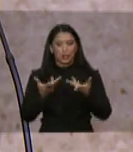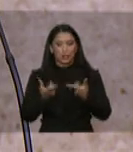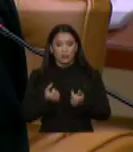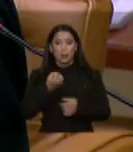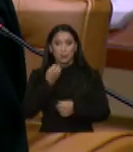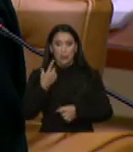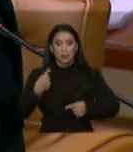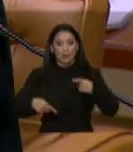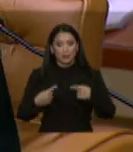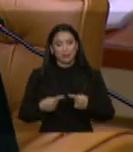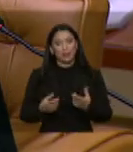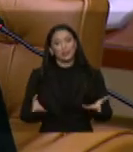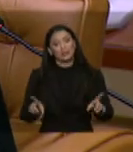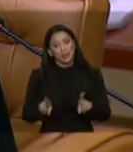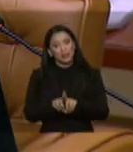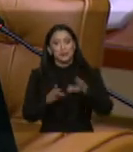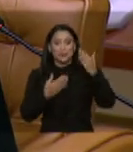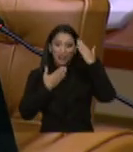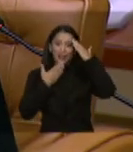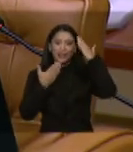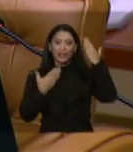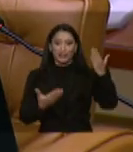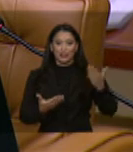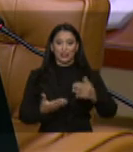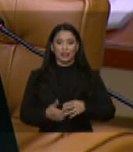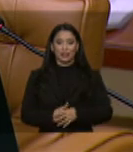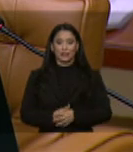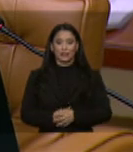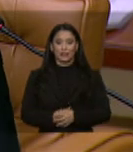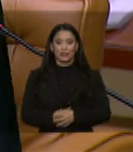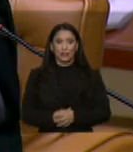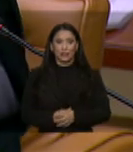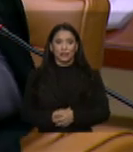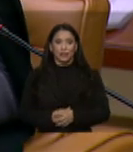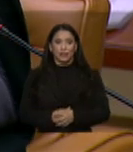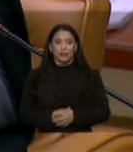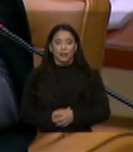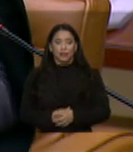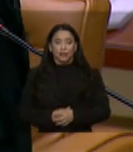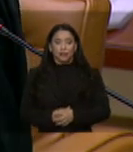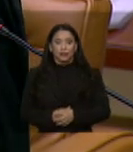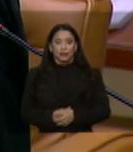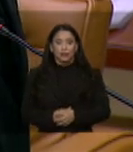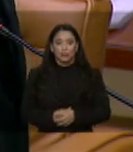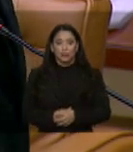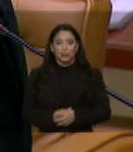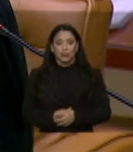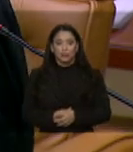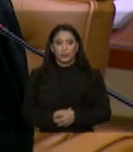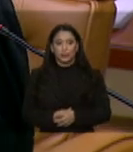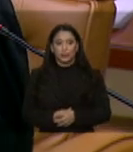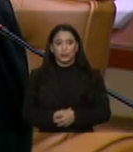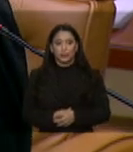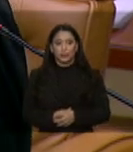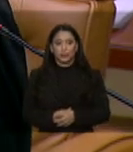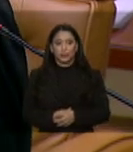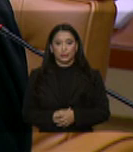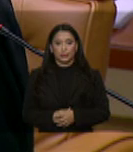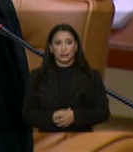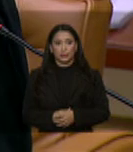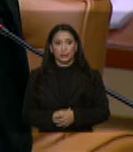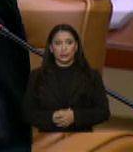eu também agradeço a manifestação no nosso tomou voto Ministro Alexandre de Moraes